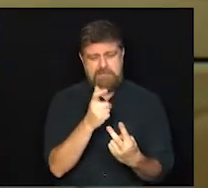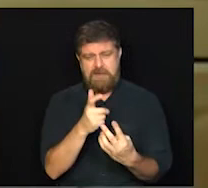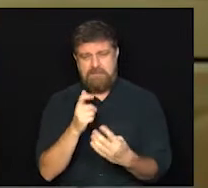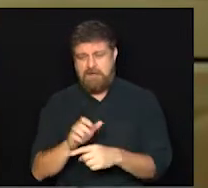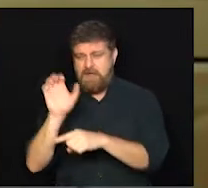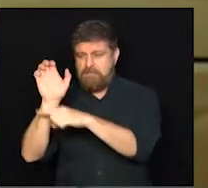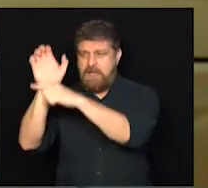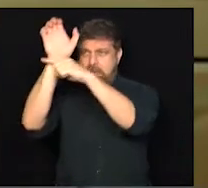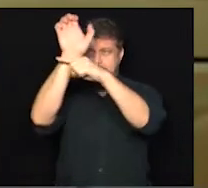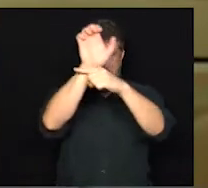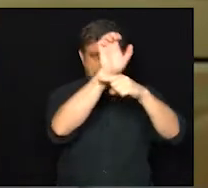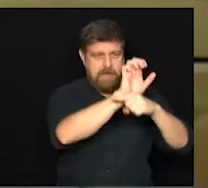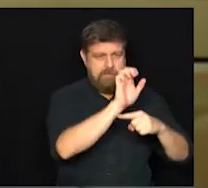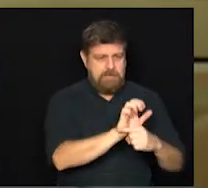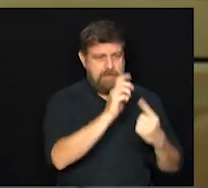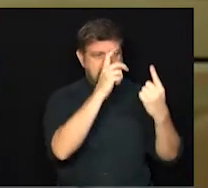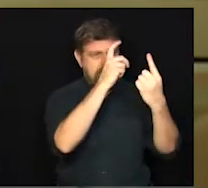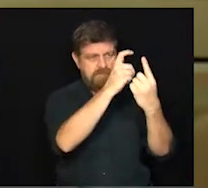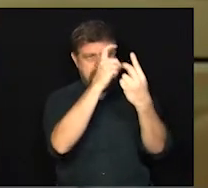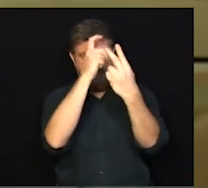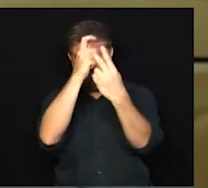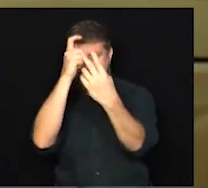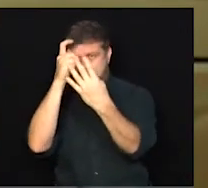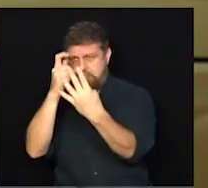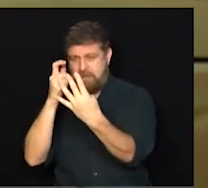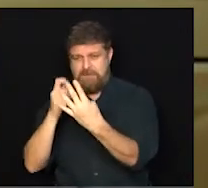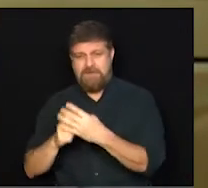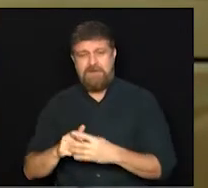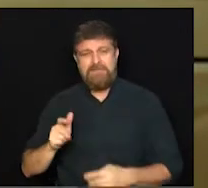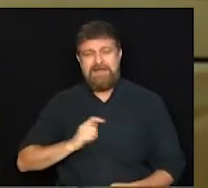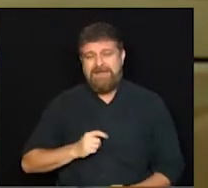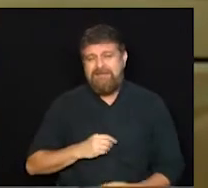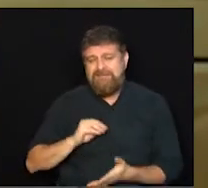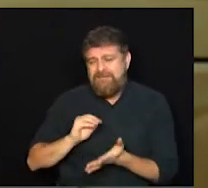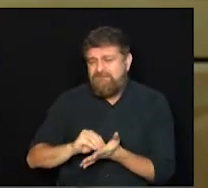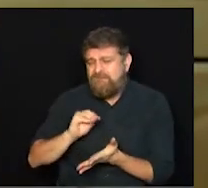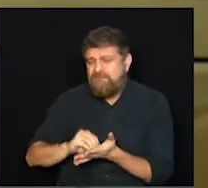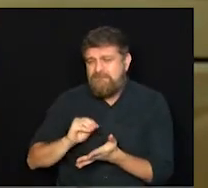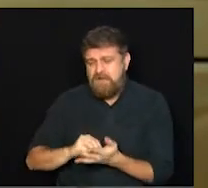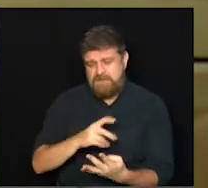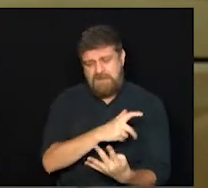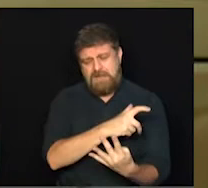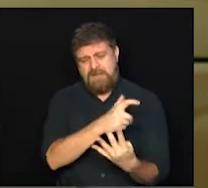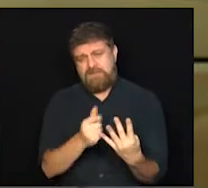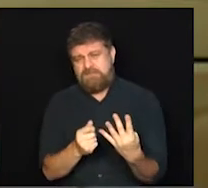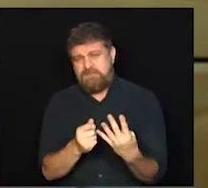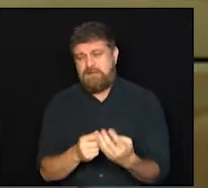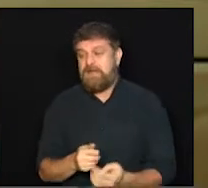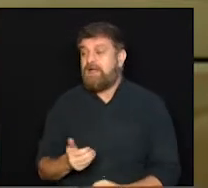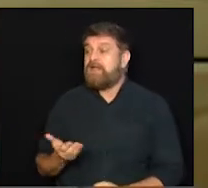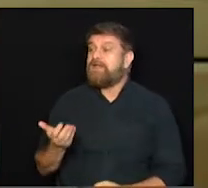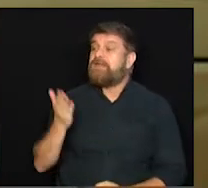estados também, mas ainda aquém do necessário. Na sua perspectiva em relação à vacinação,